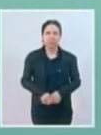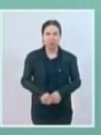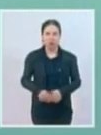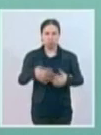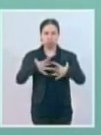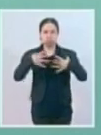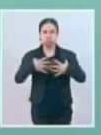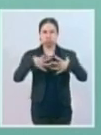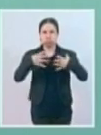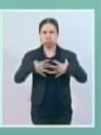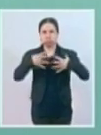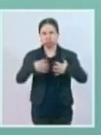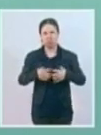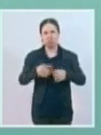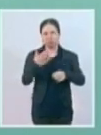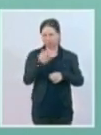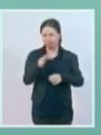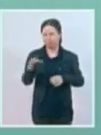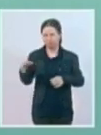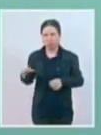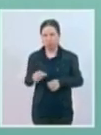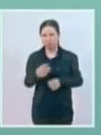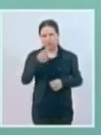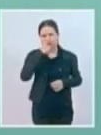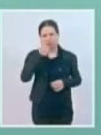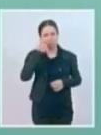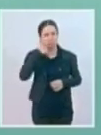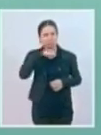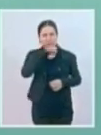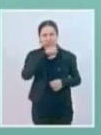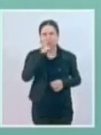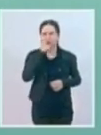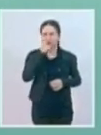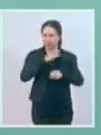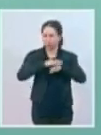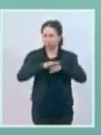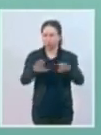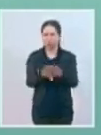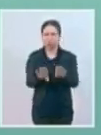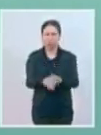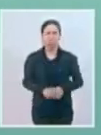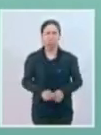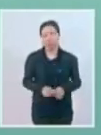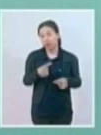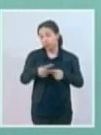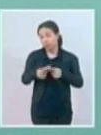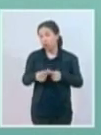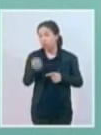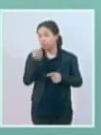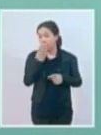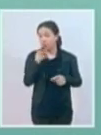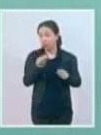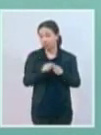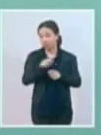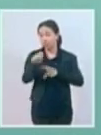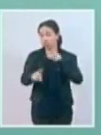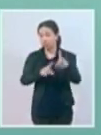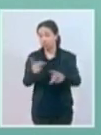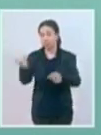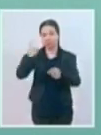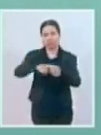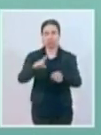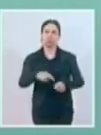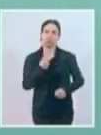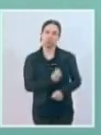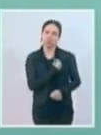Então, eu falo, o bem que nós fazemos, o bem que nós fazemos para a população, o bem que nós fazemos para a humanidade, volta para nós retorna